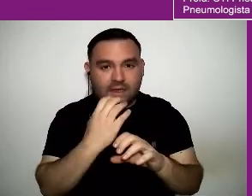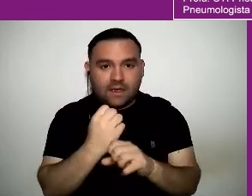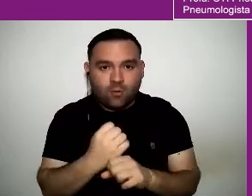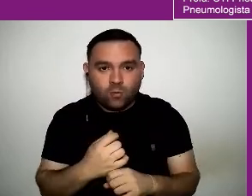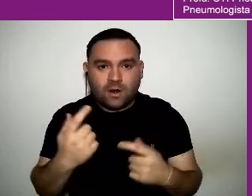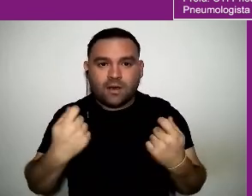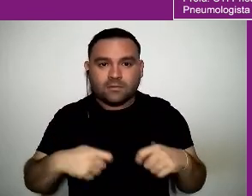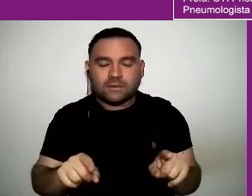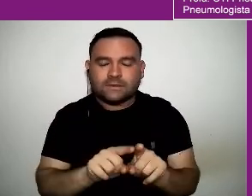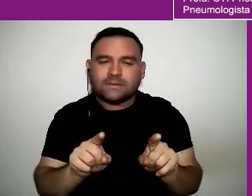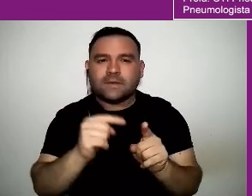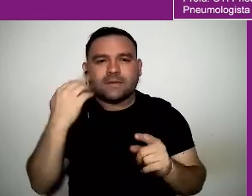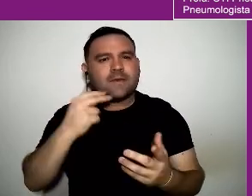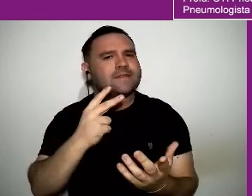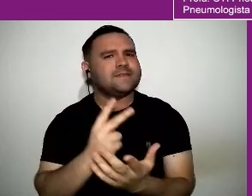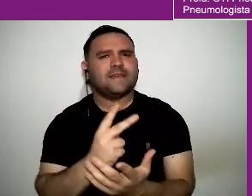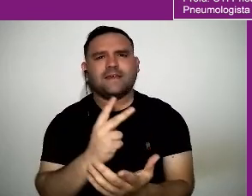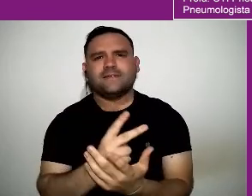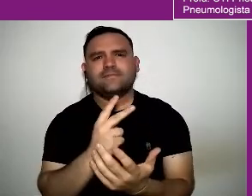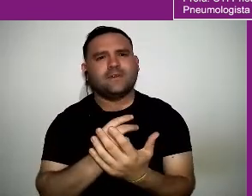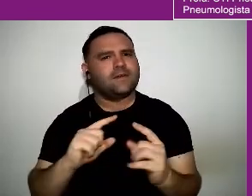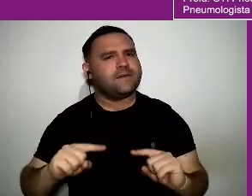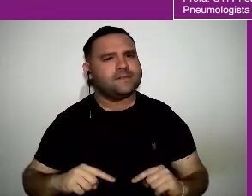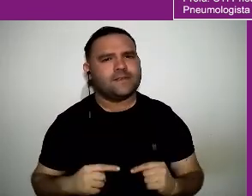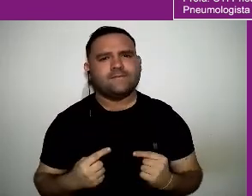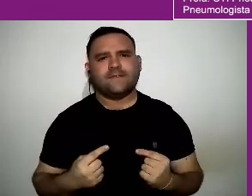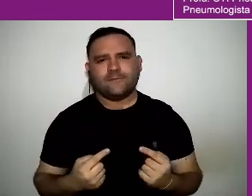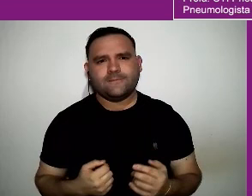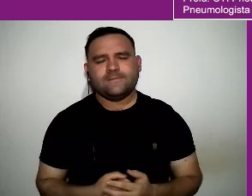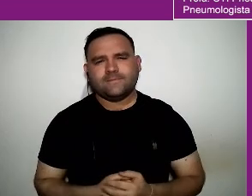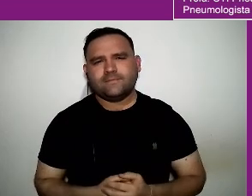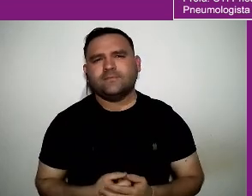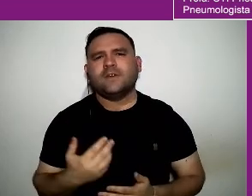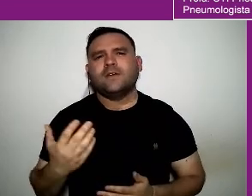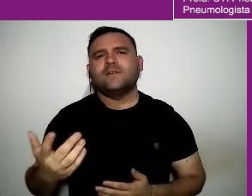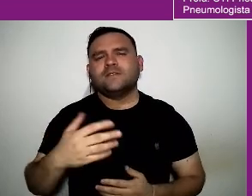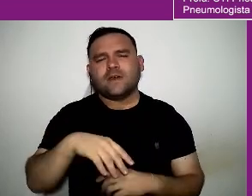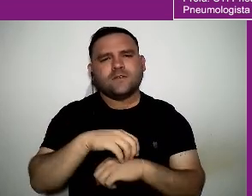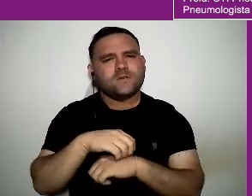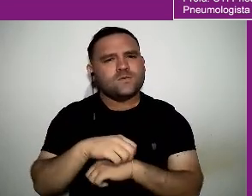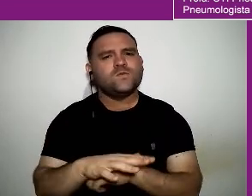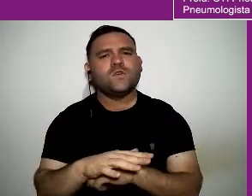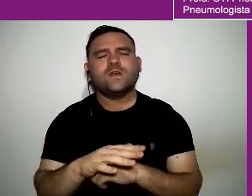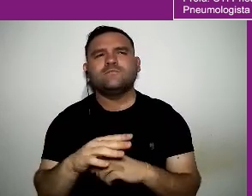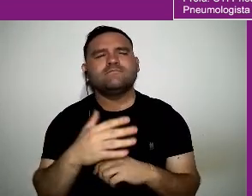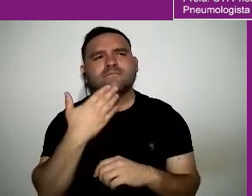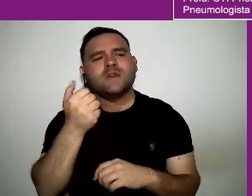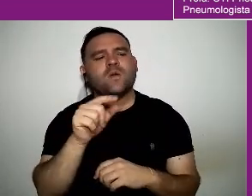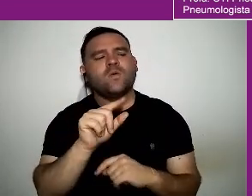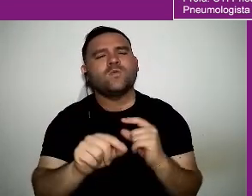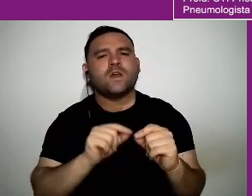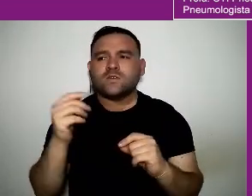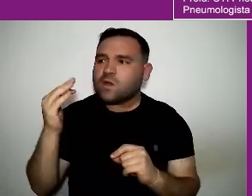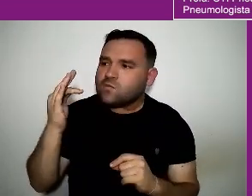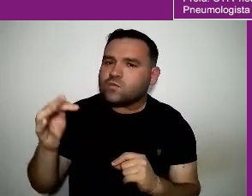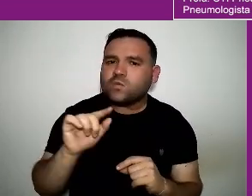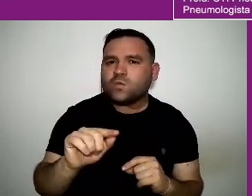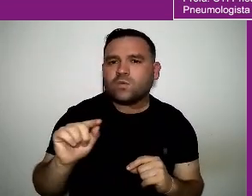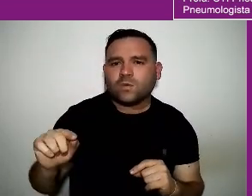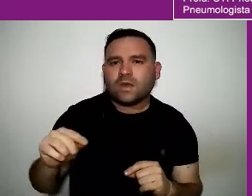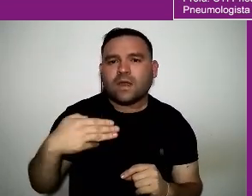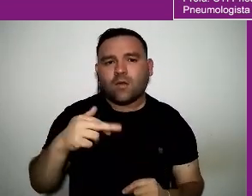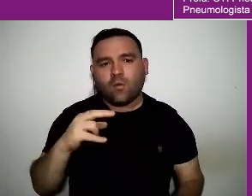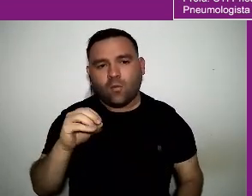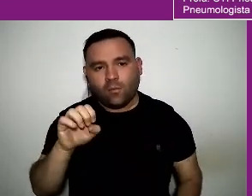continua sempre no mesmo desafio. O que você sugere que seja o futuro? Marcos